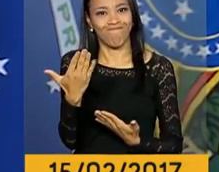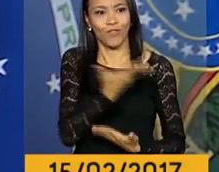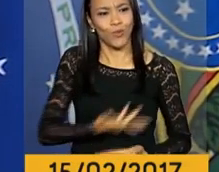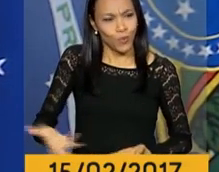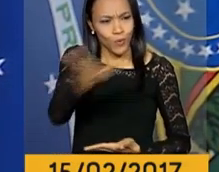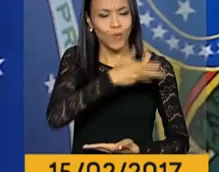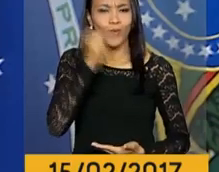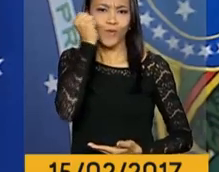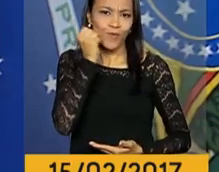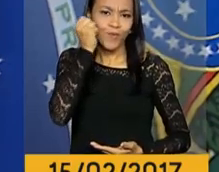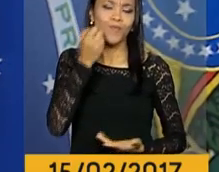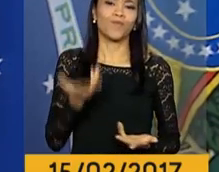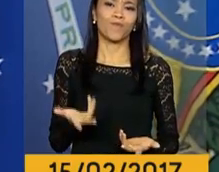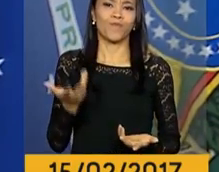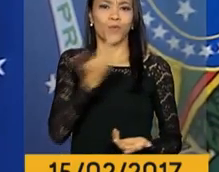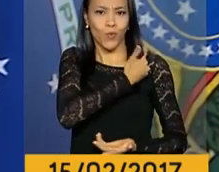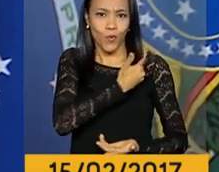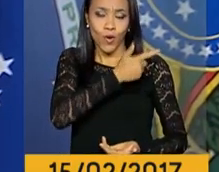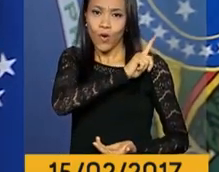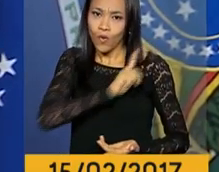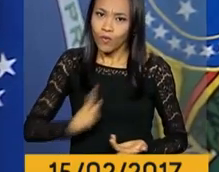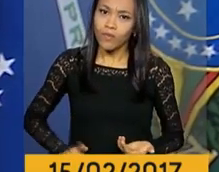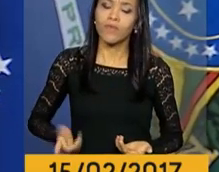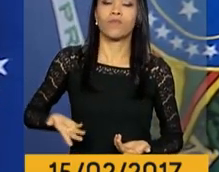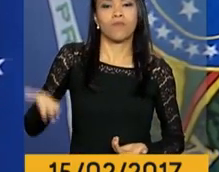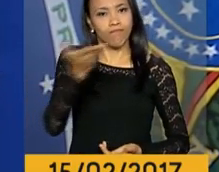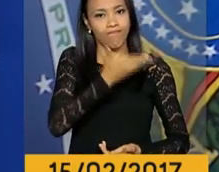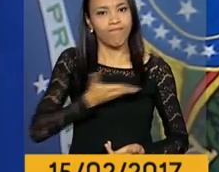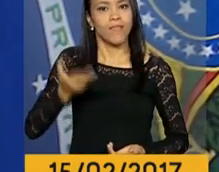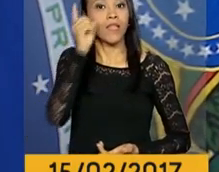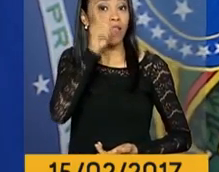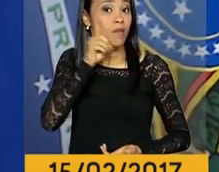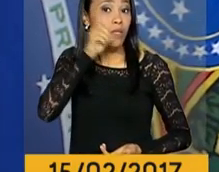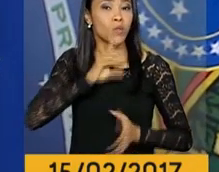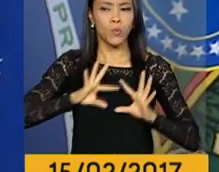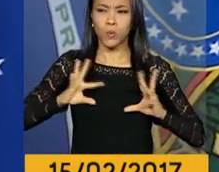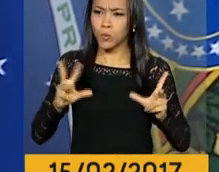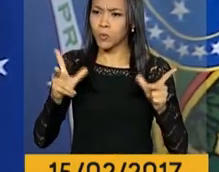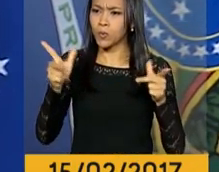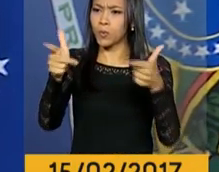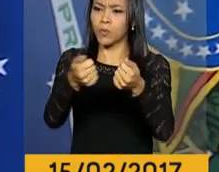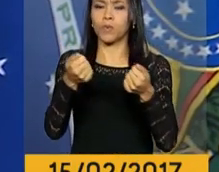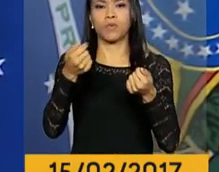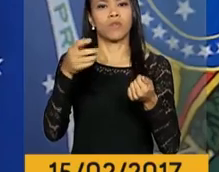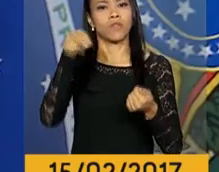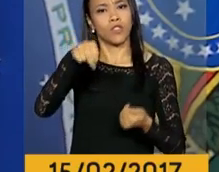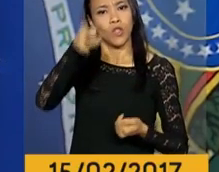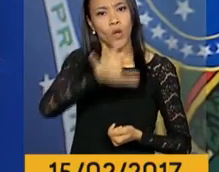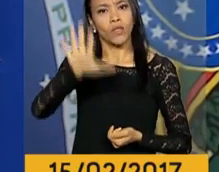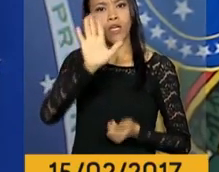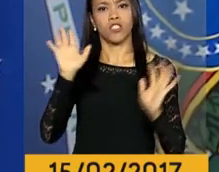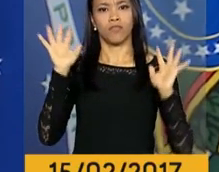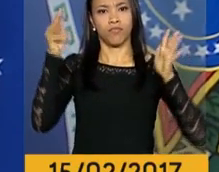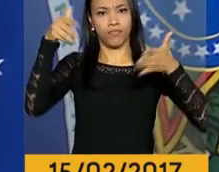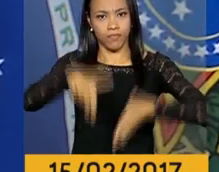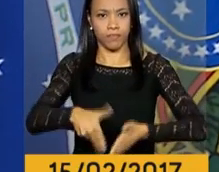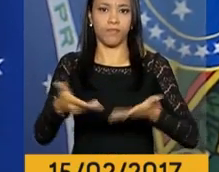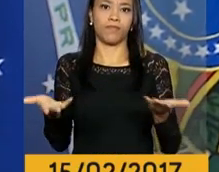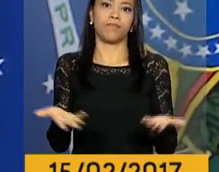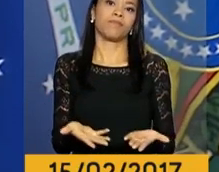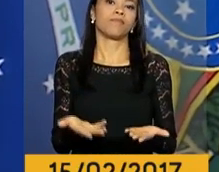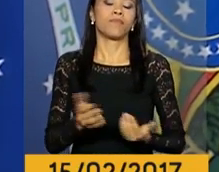senadores, governadores, eh deputados e autoridades eh do Nordeste, né? O o os